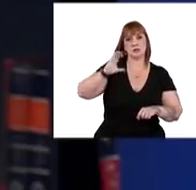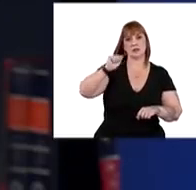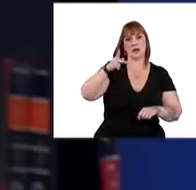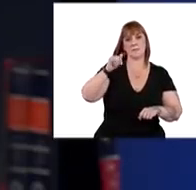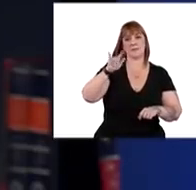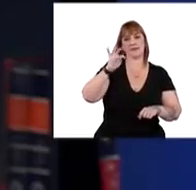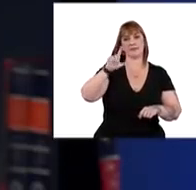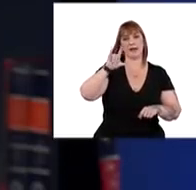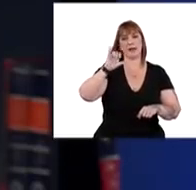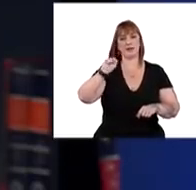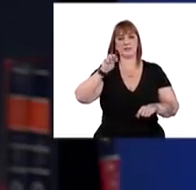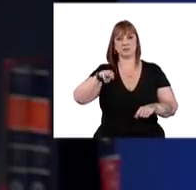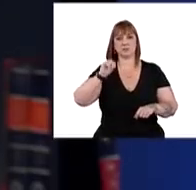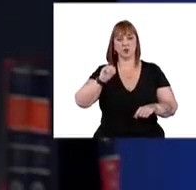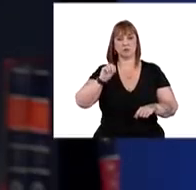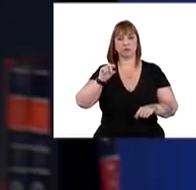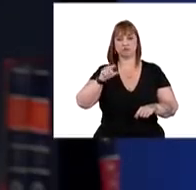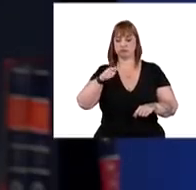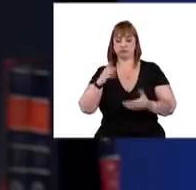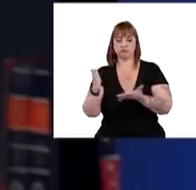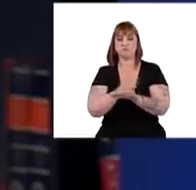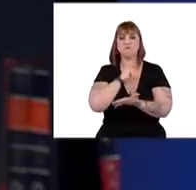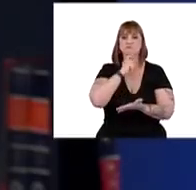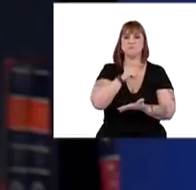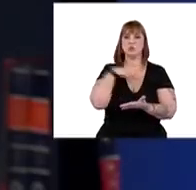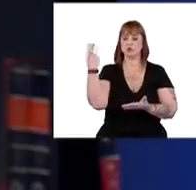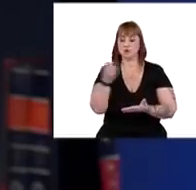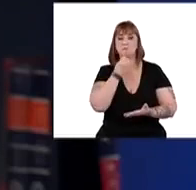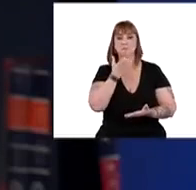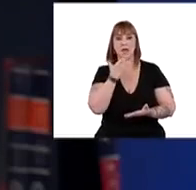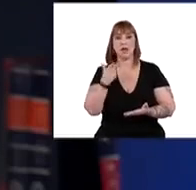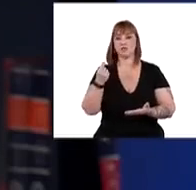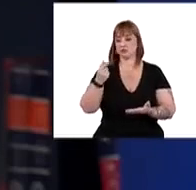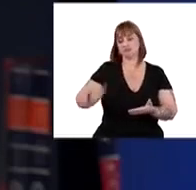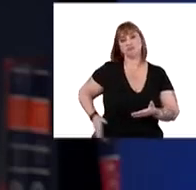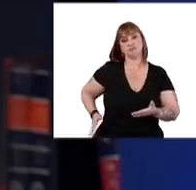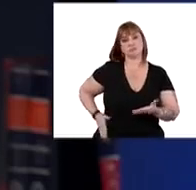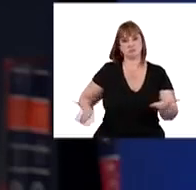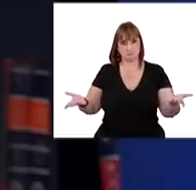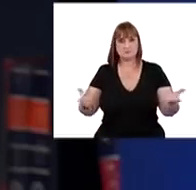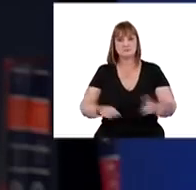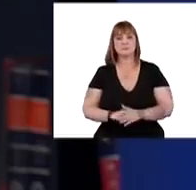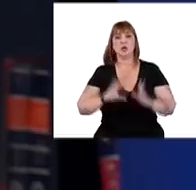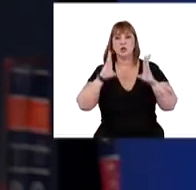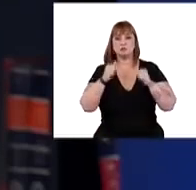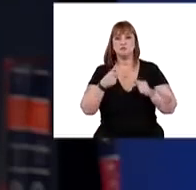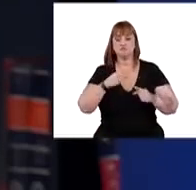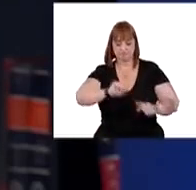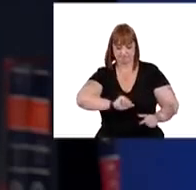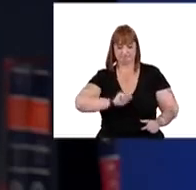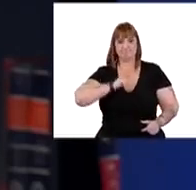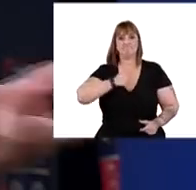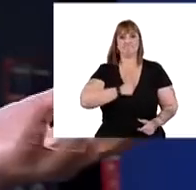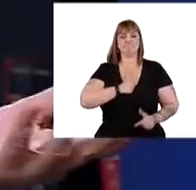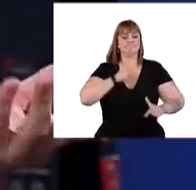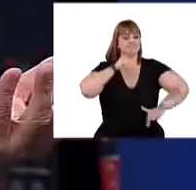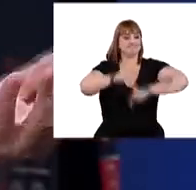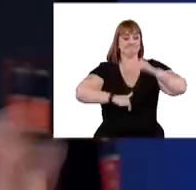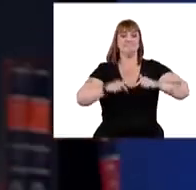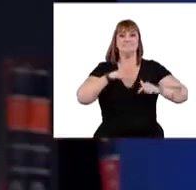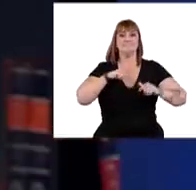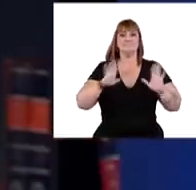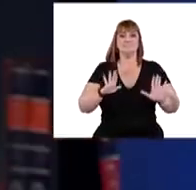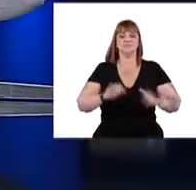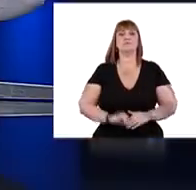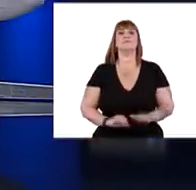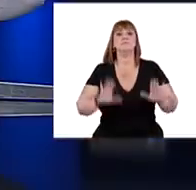que não exclua ninguém, ou seja, todo mundo se dando bem, todo mundo com dinheiro no bolso e todo mundo com autoestima de emprego. Mas